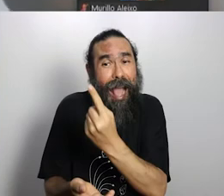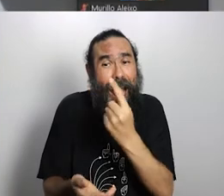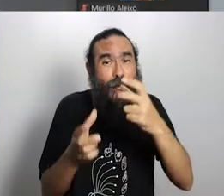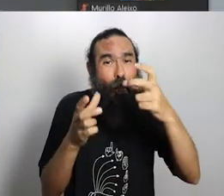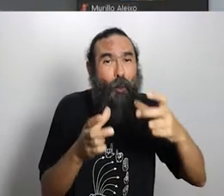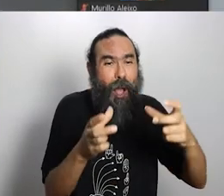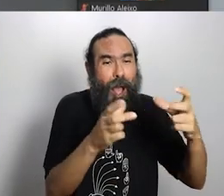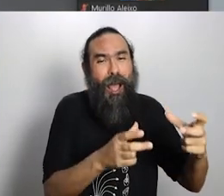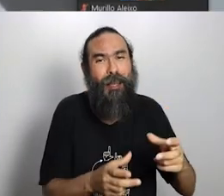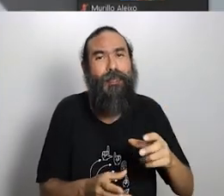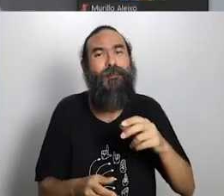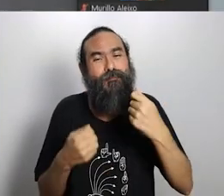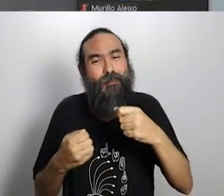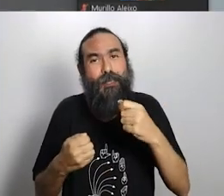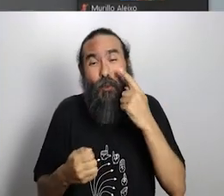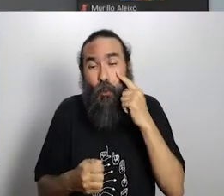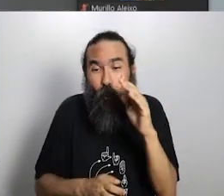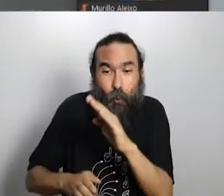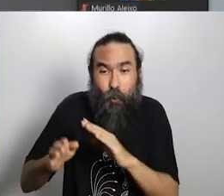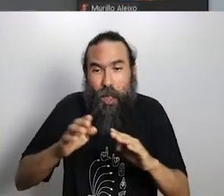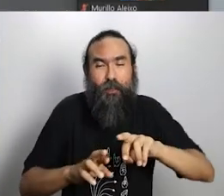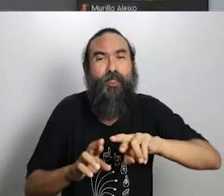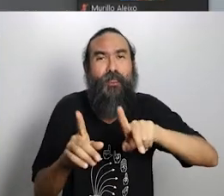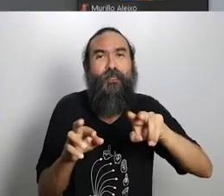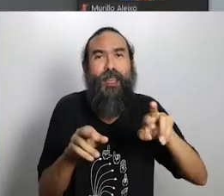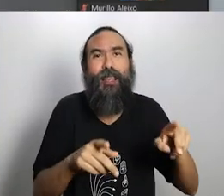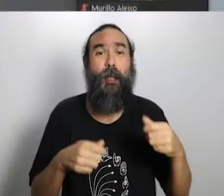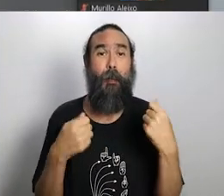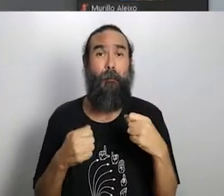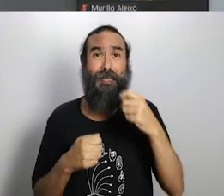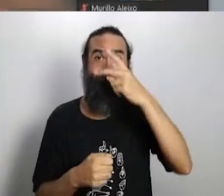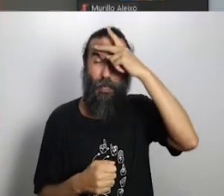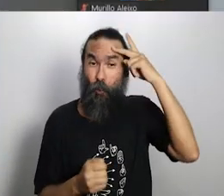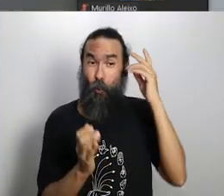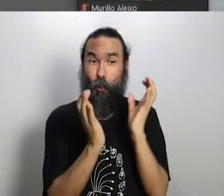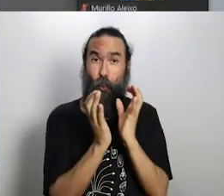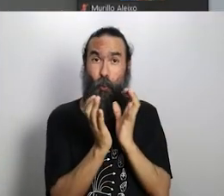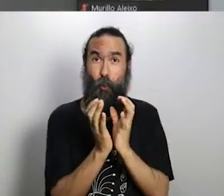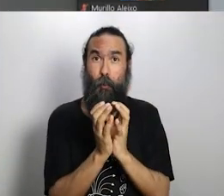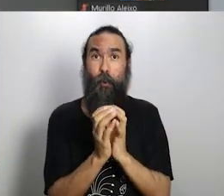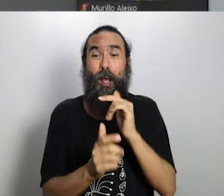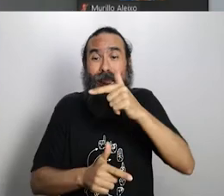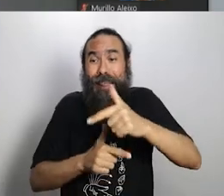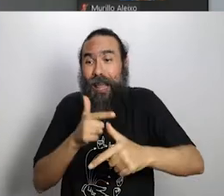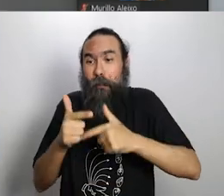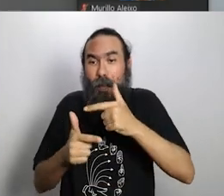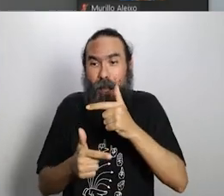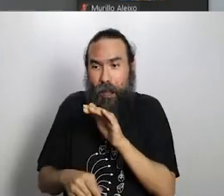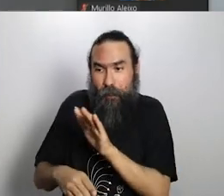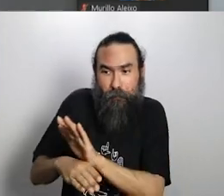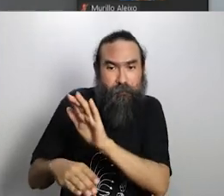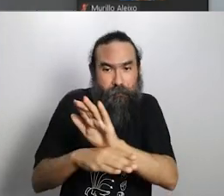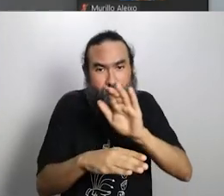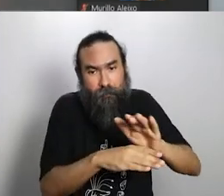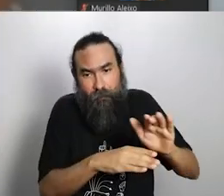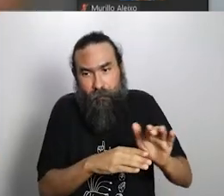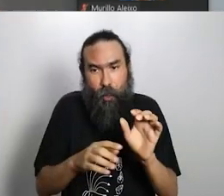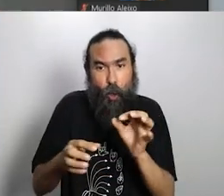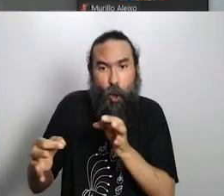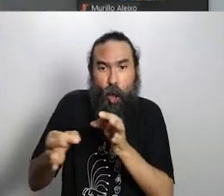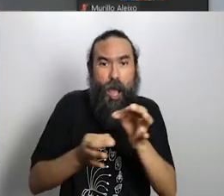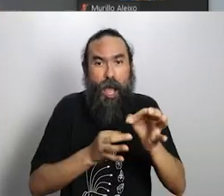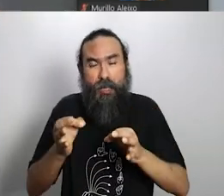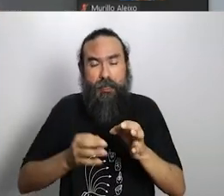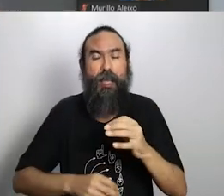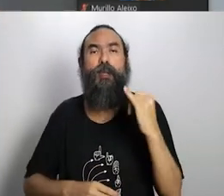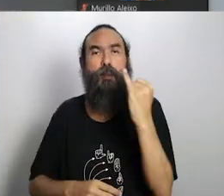segredo. A curto, a um curto espaço do tempo, é isso. É fazer com que o artista tenha consciência da importância dele e saber o